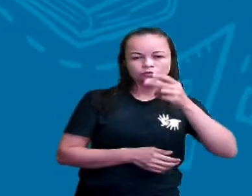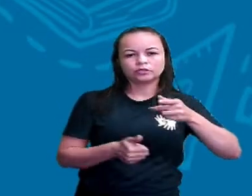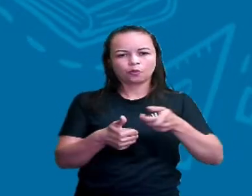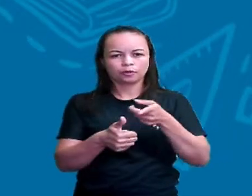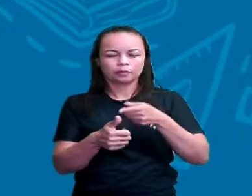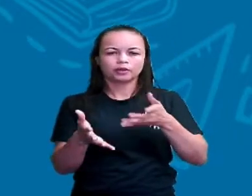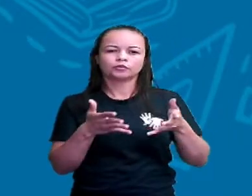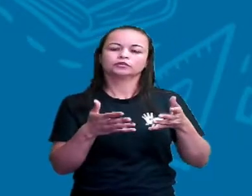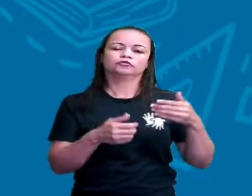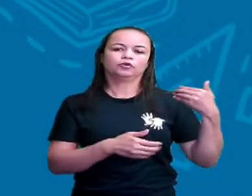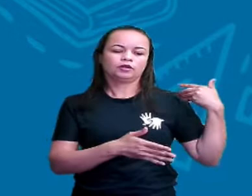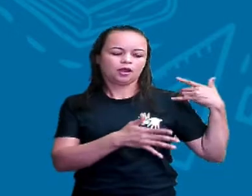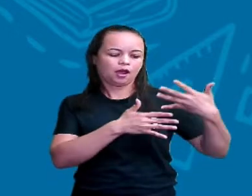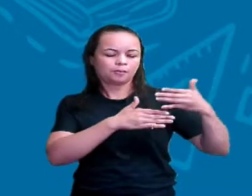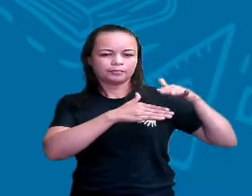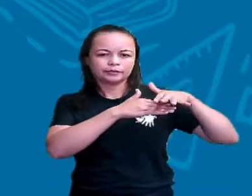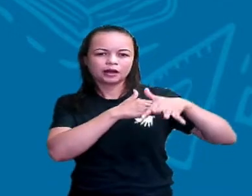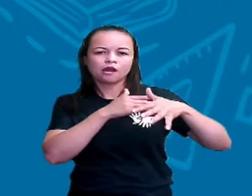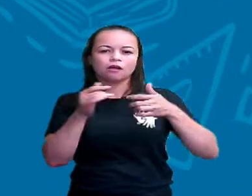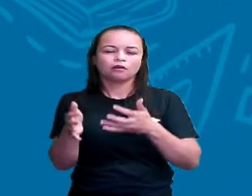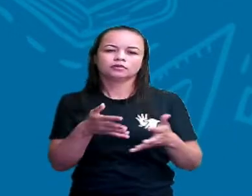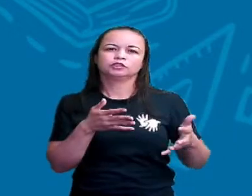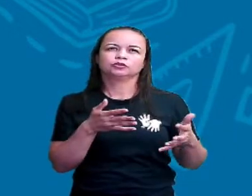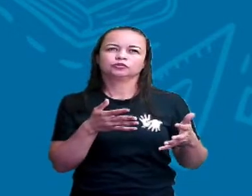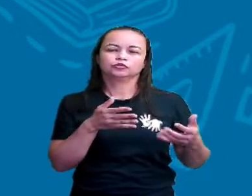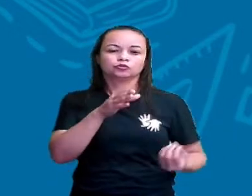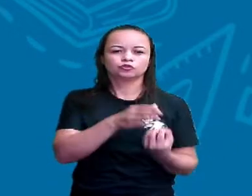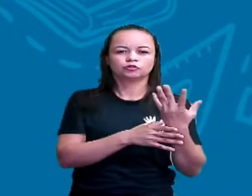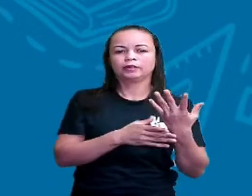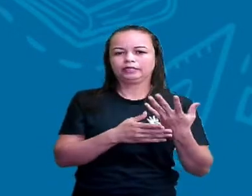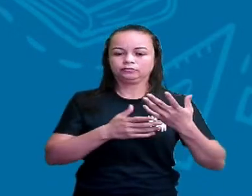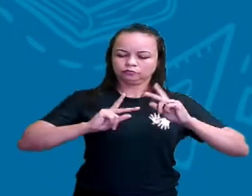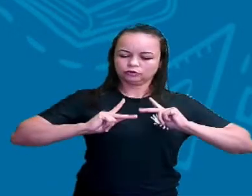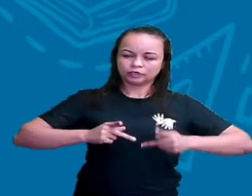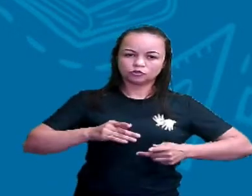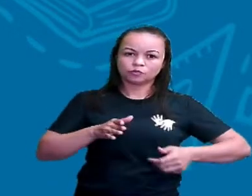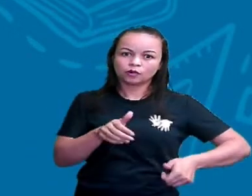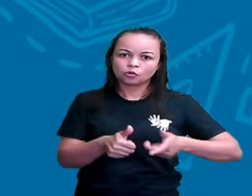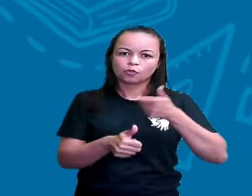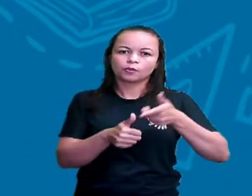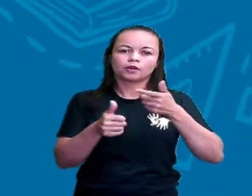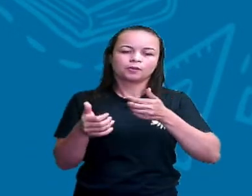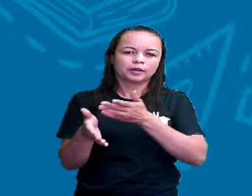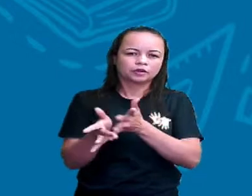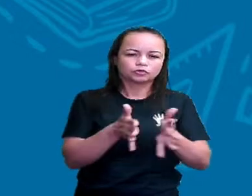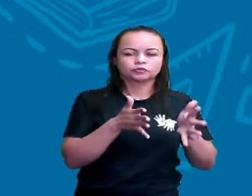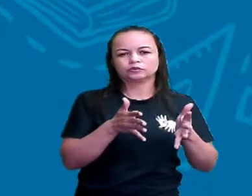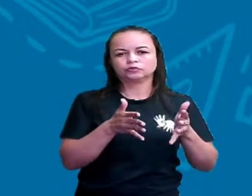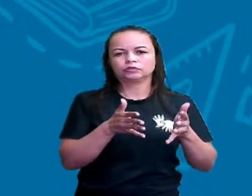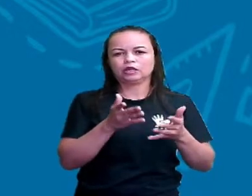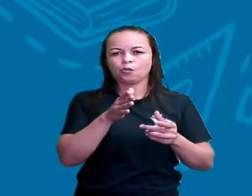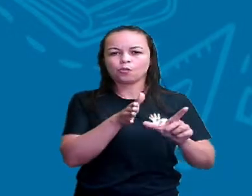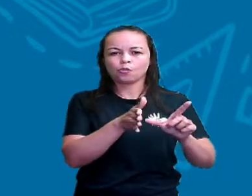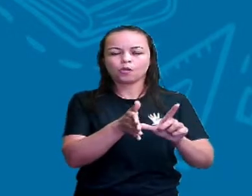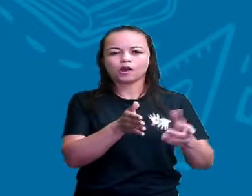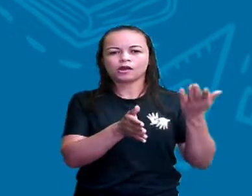a pré-história, né, o surgimento dos primeiros seres humanos, né, o antepassado dos